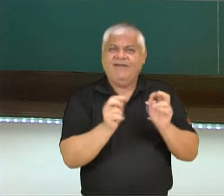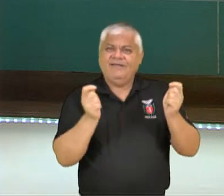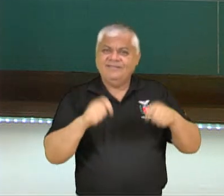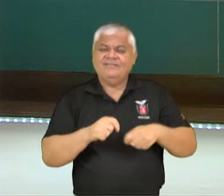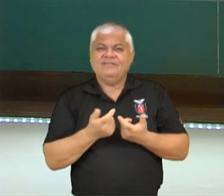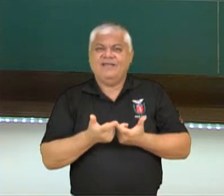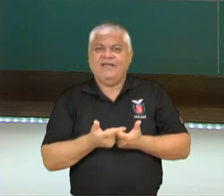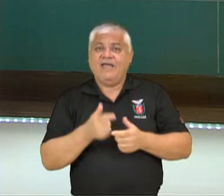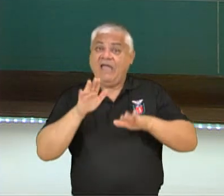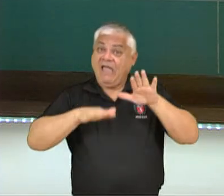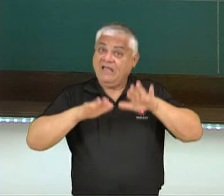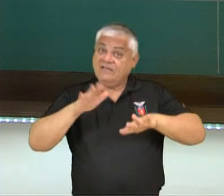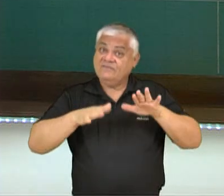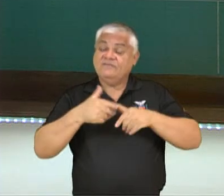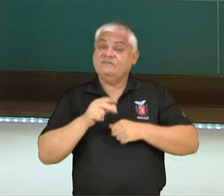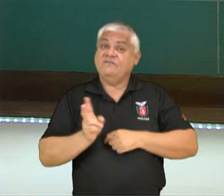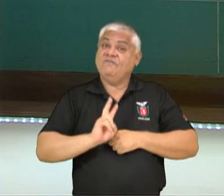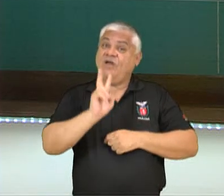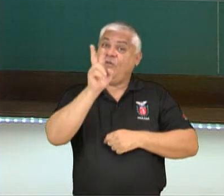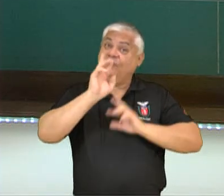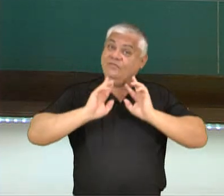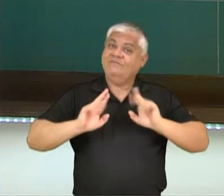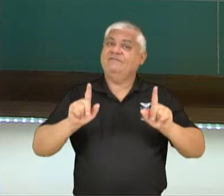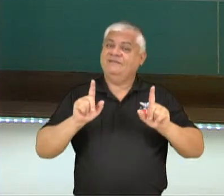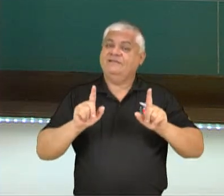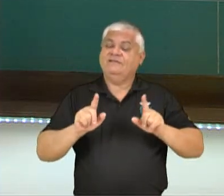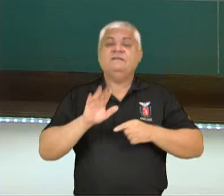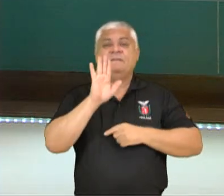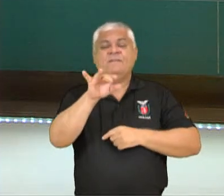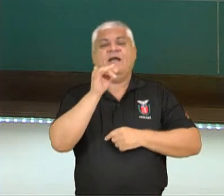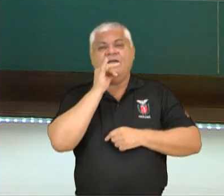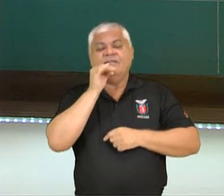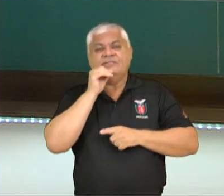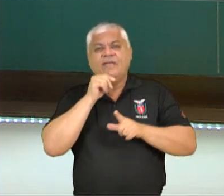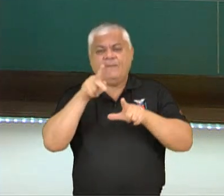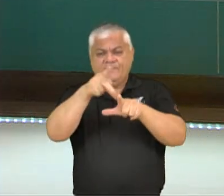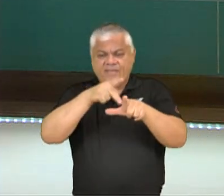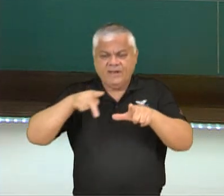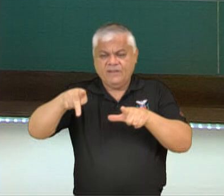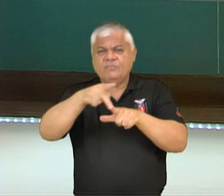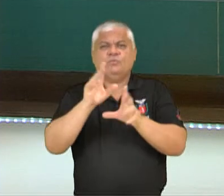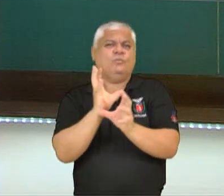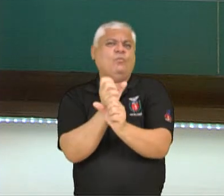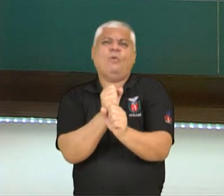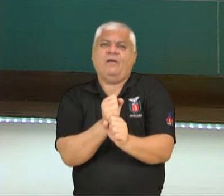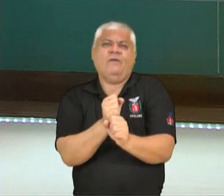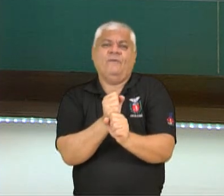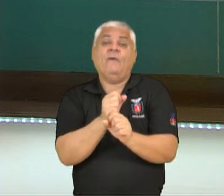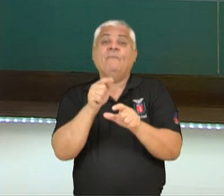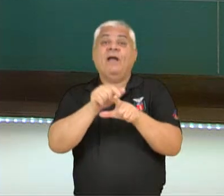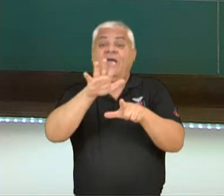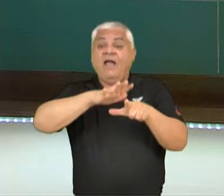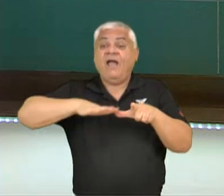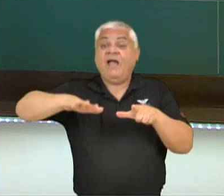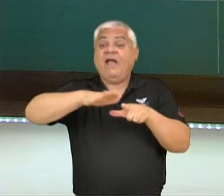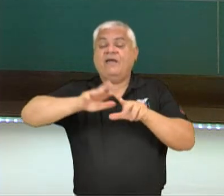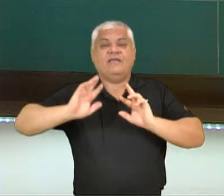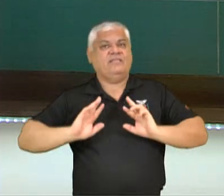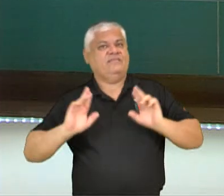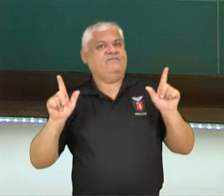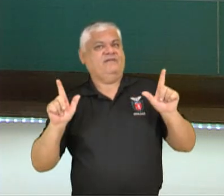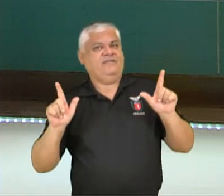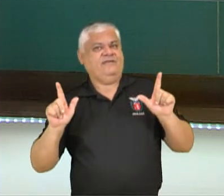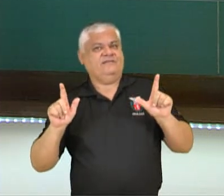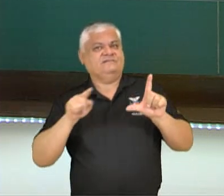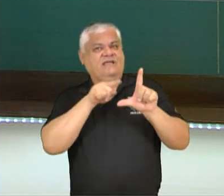sempre eu vou ter a mesma área. Né? Eu terei perímetro sempre o mesmo, né? Sempre igual, mas a área não, a área vai ser diferente de acordo